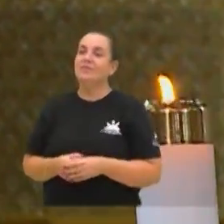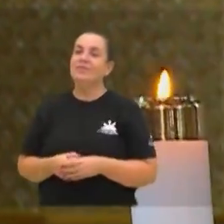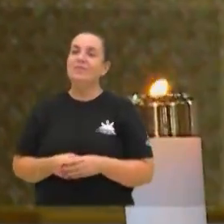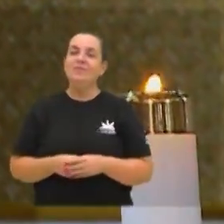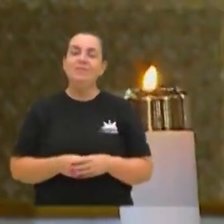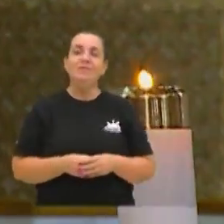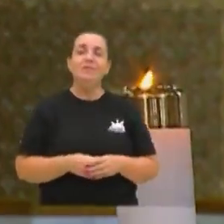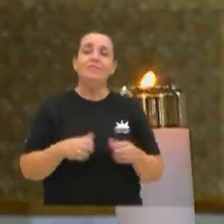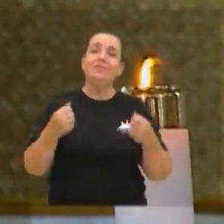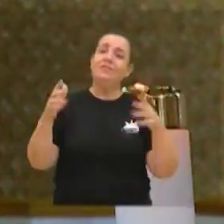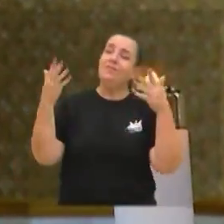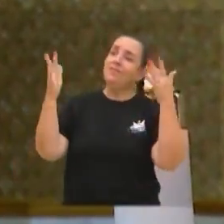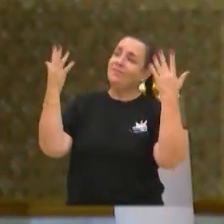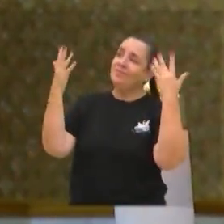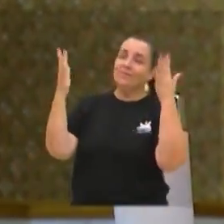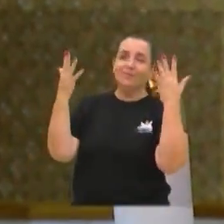seus.